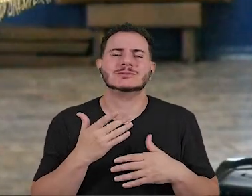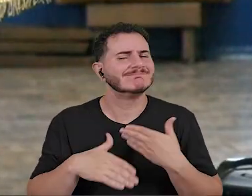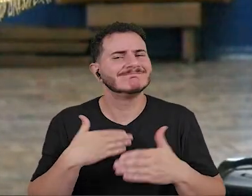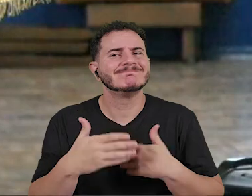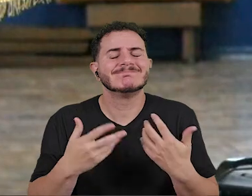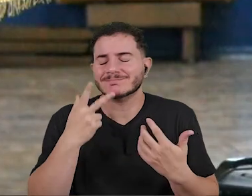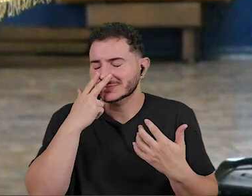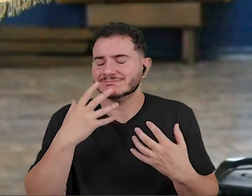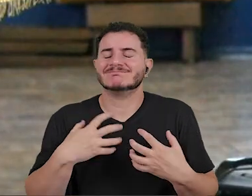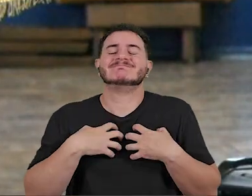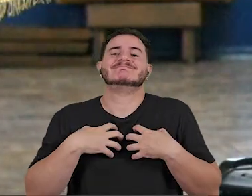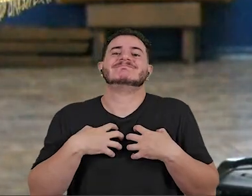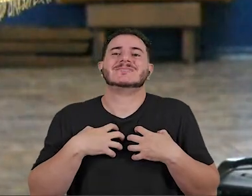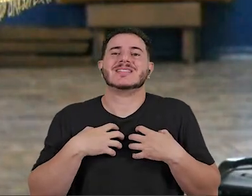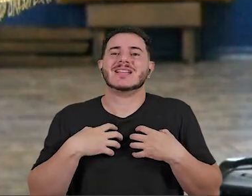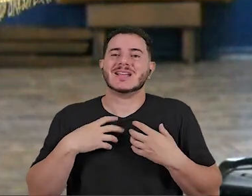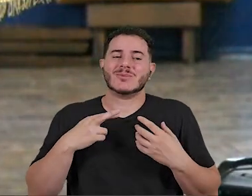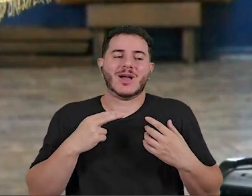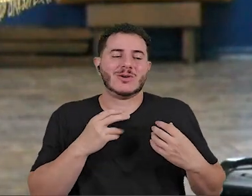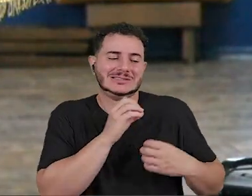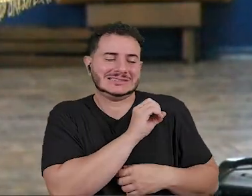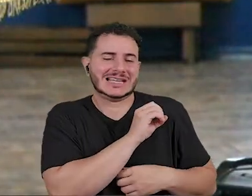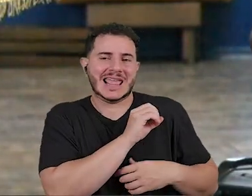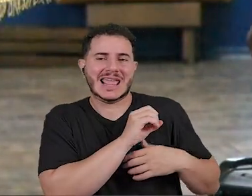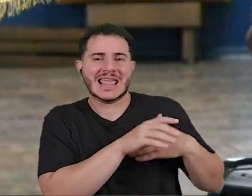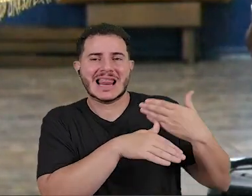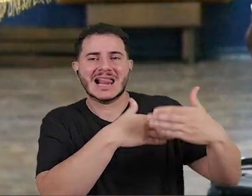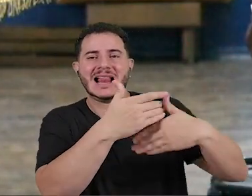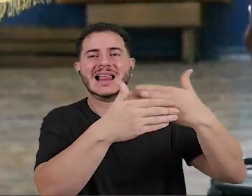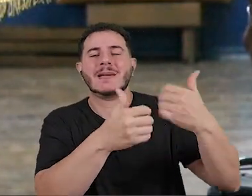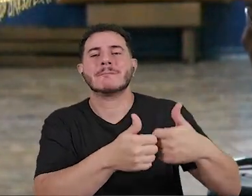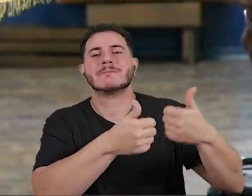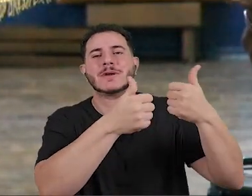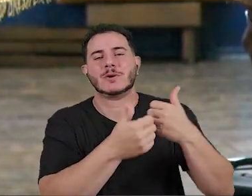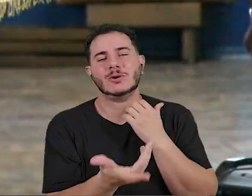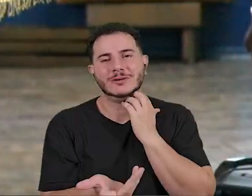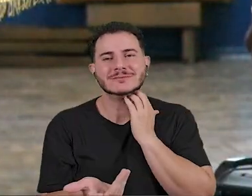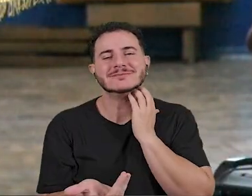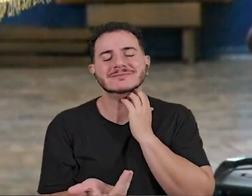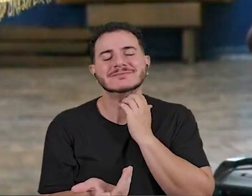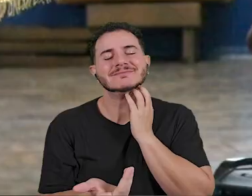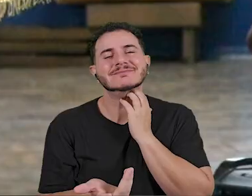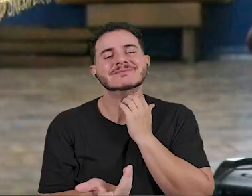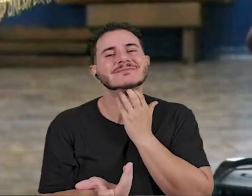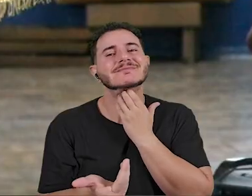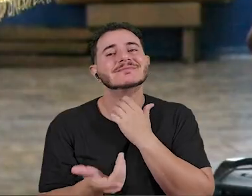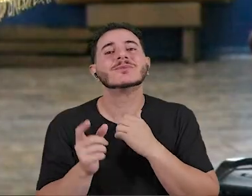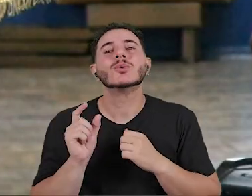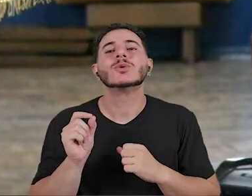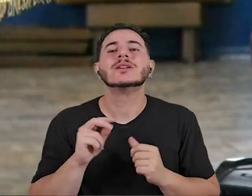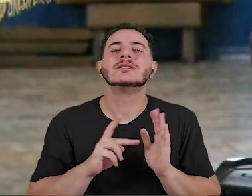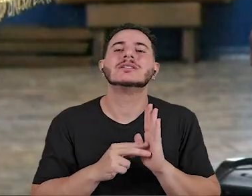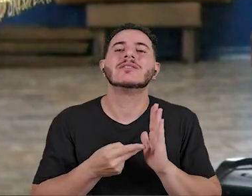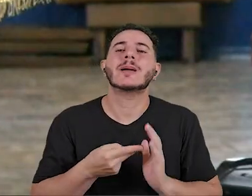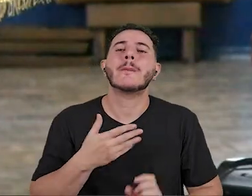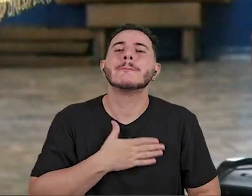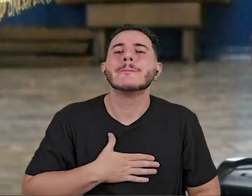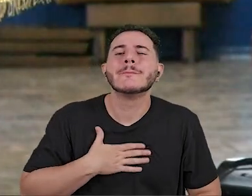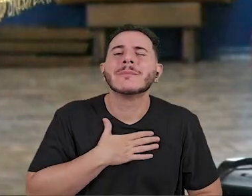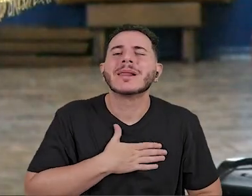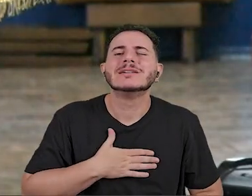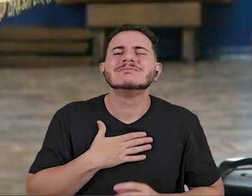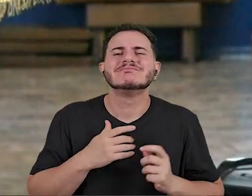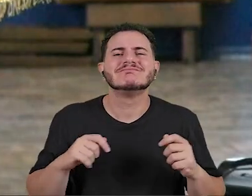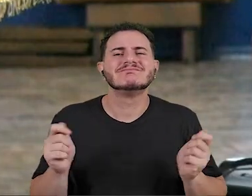não dê para mensurar assim, para vocês o prazer que dá quando você chega na porta da